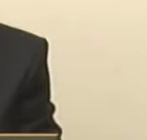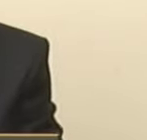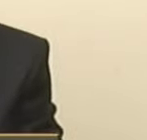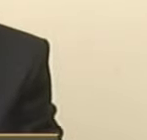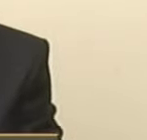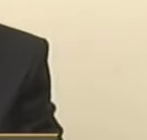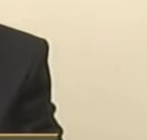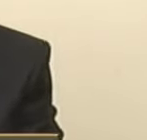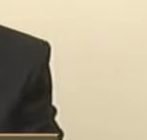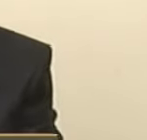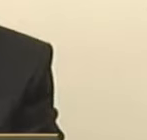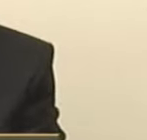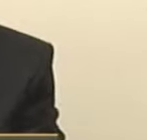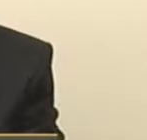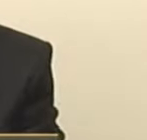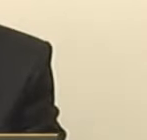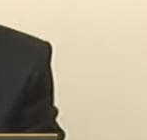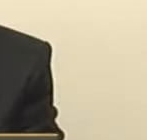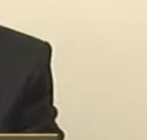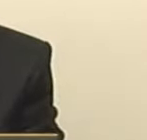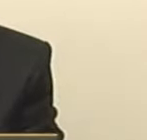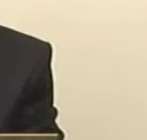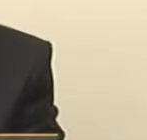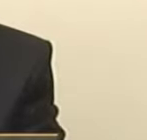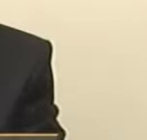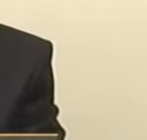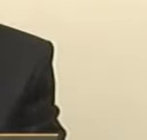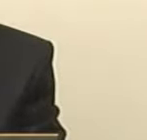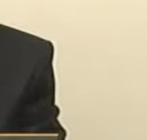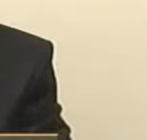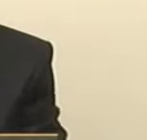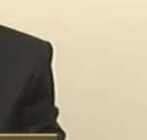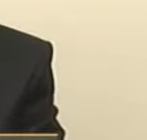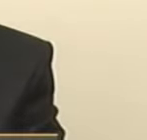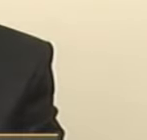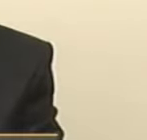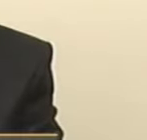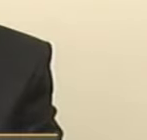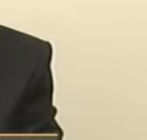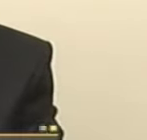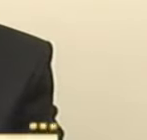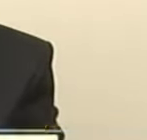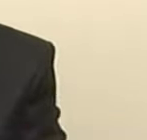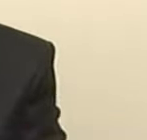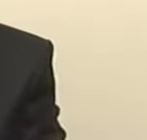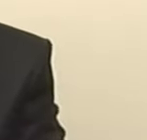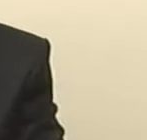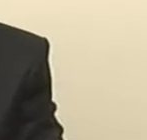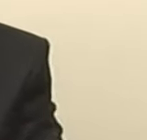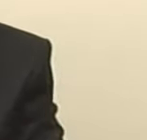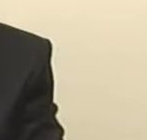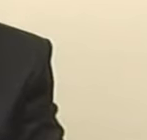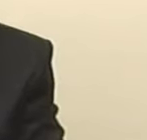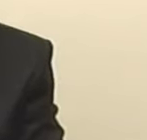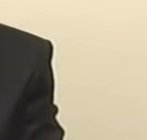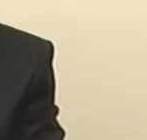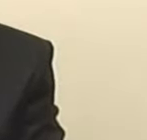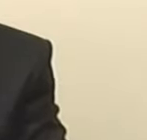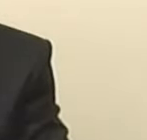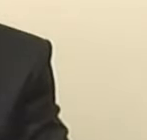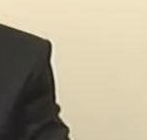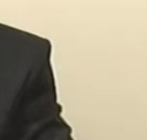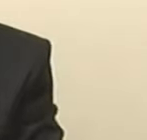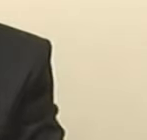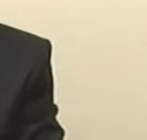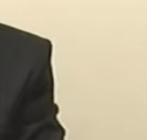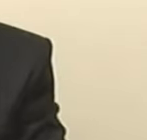16 horas por dia, e isso gratifica, né? Porque quando você vem para o mandato com uma votação do tamanho da minha, de